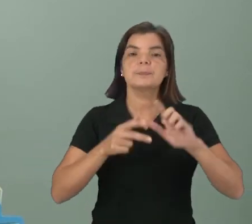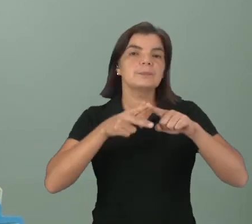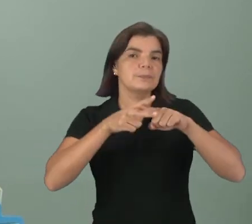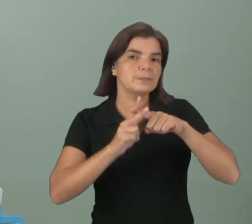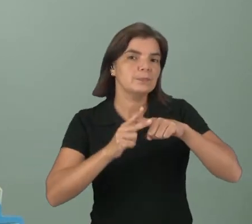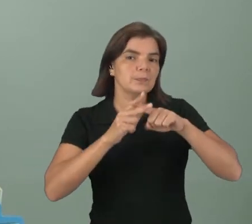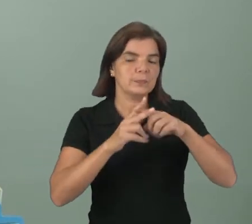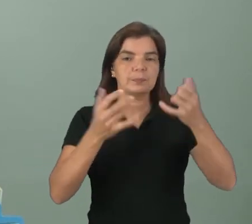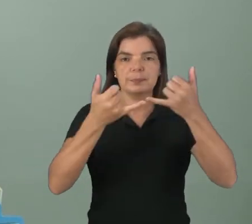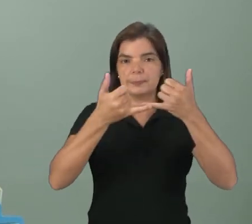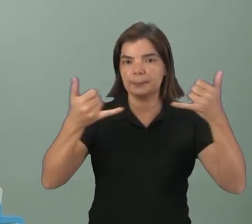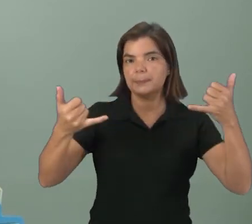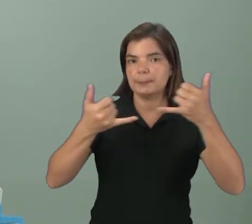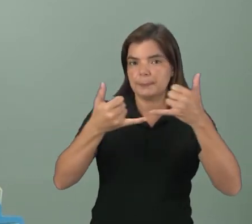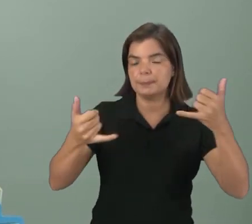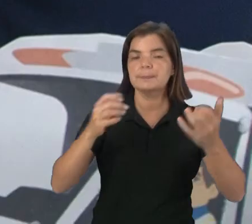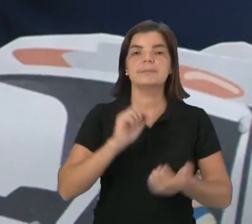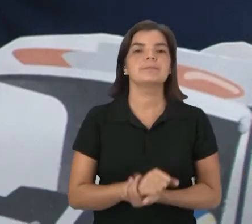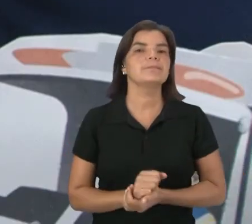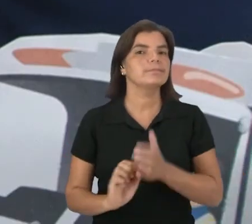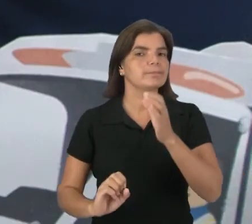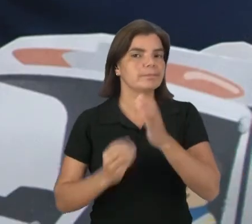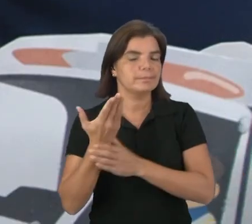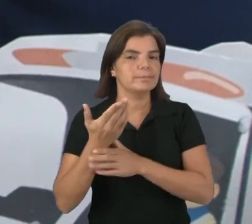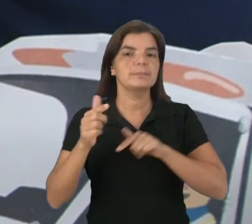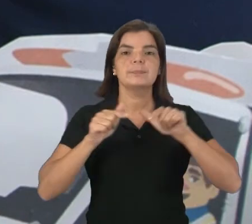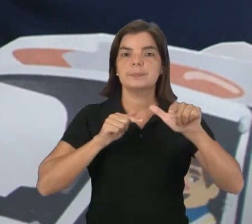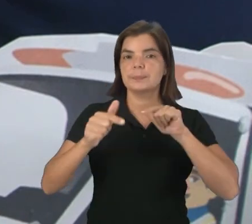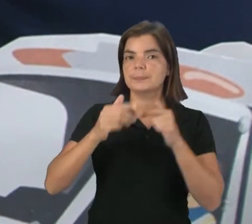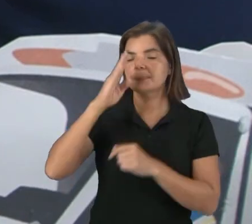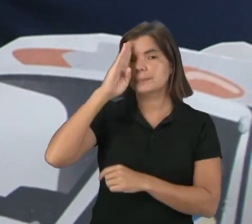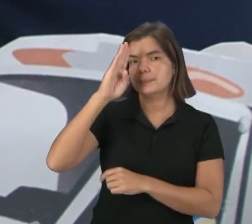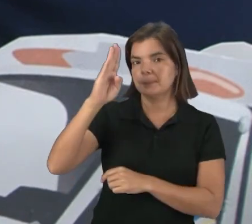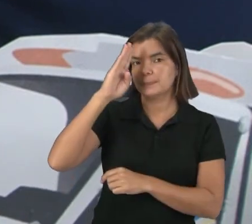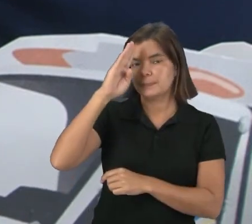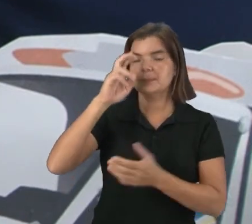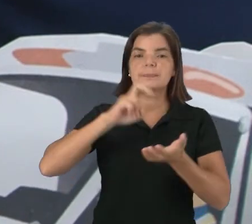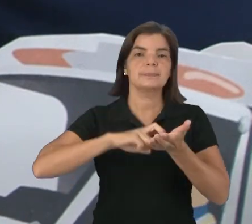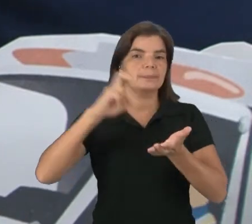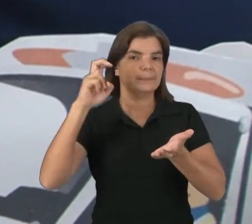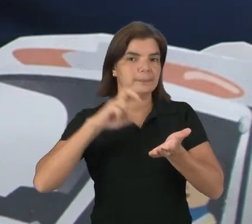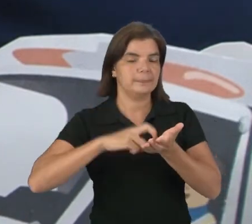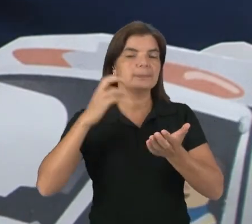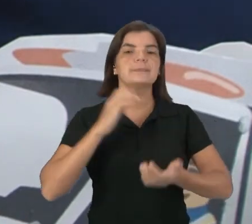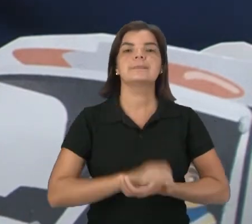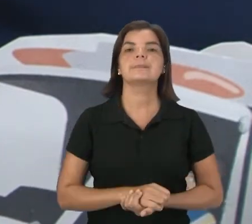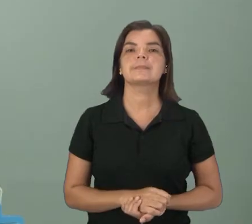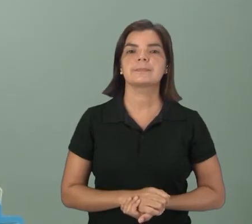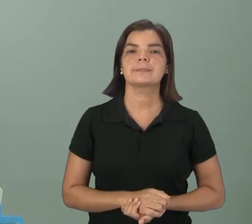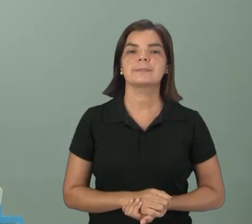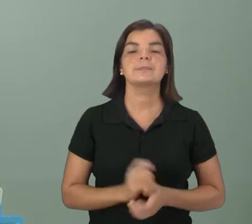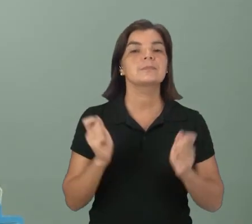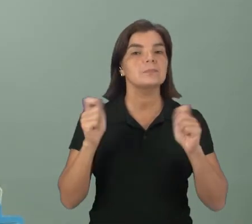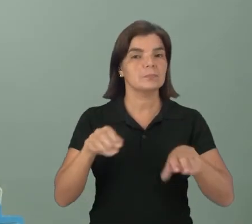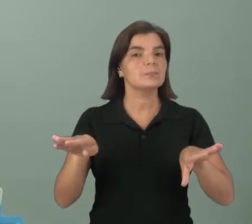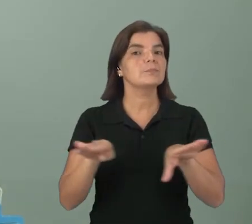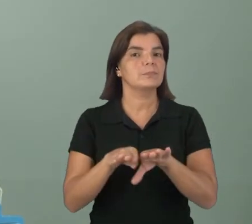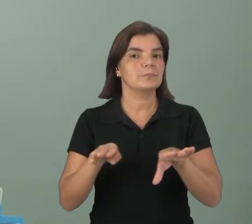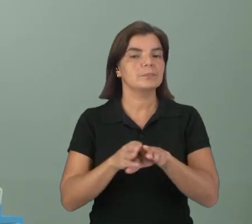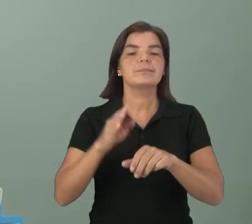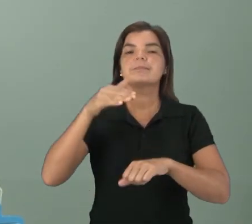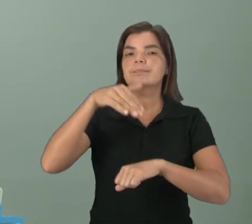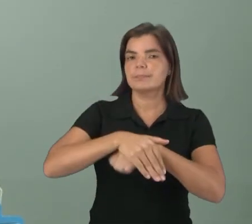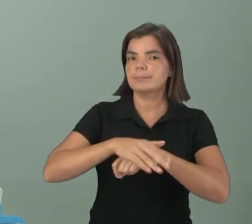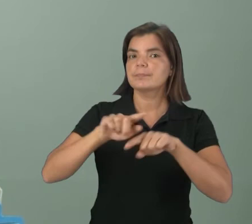eletricista certo ele Realiza suas atividades principalmente durante o dia quem pode exercer